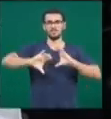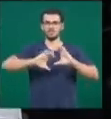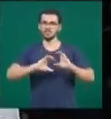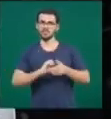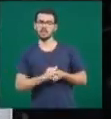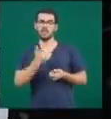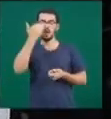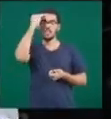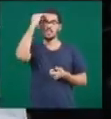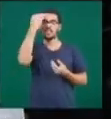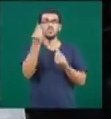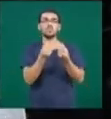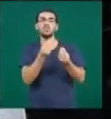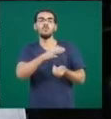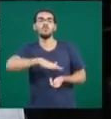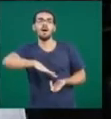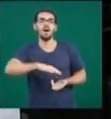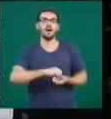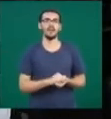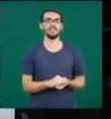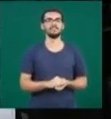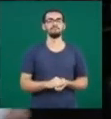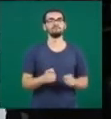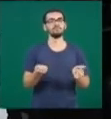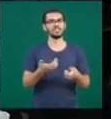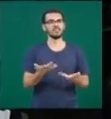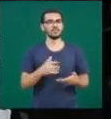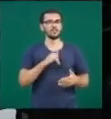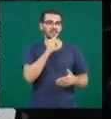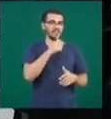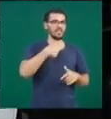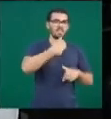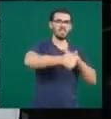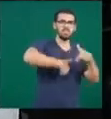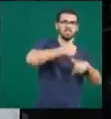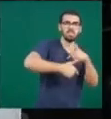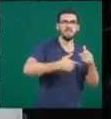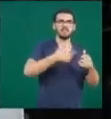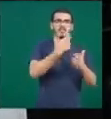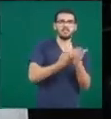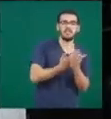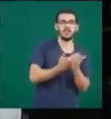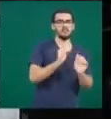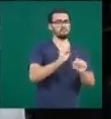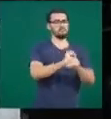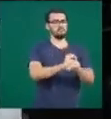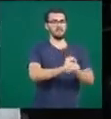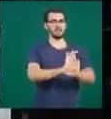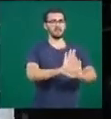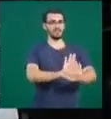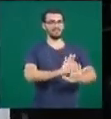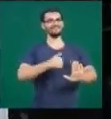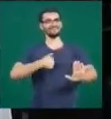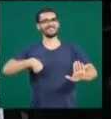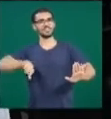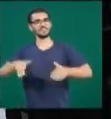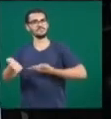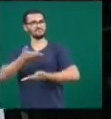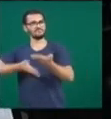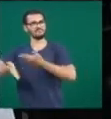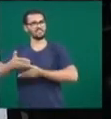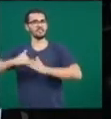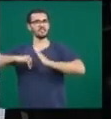momento de pausa, que a gente para as nossas atividades para mergulhar e trocar com outras pessoas. Então está sendo bem interessante, muito rico.